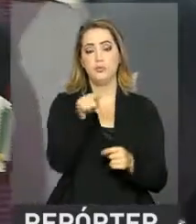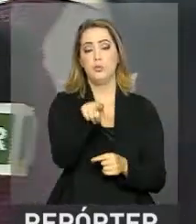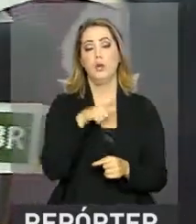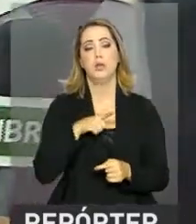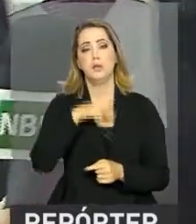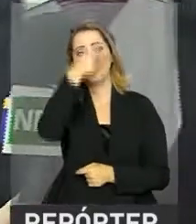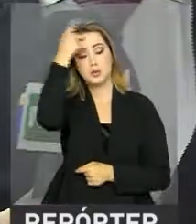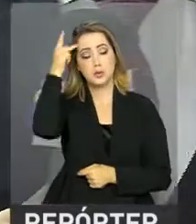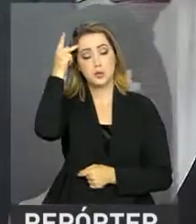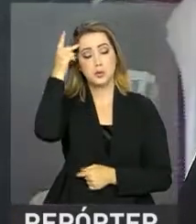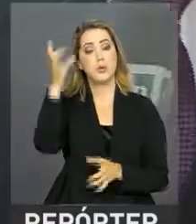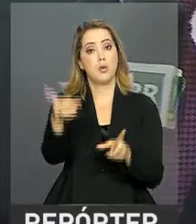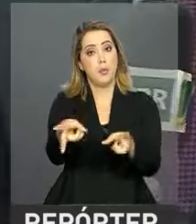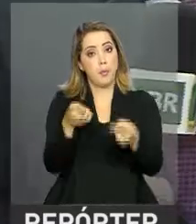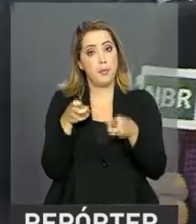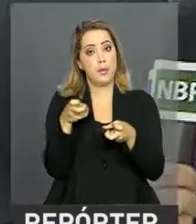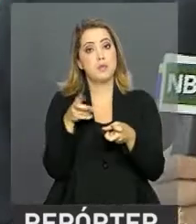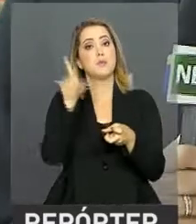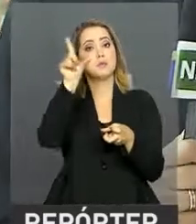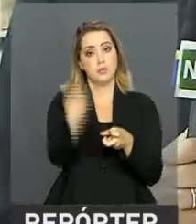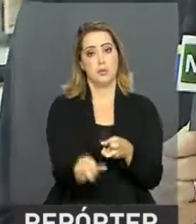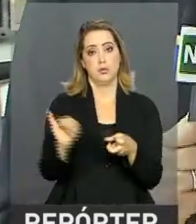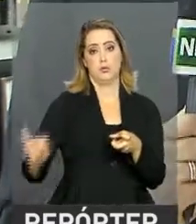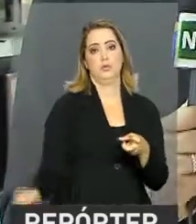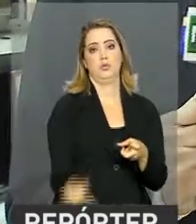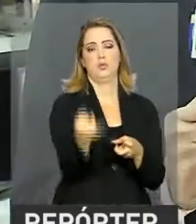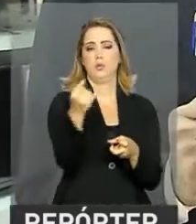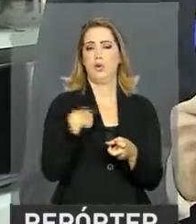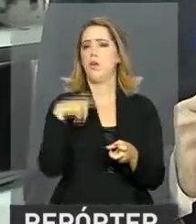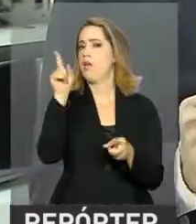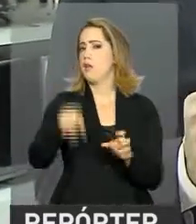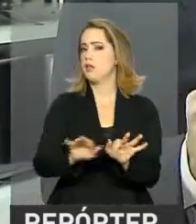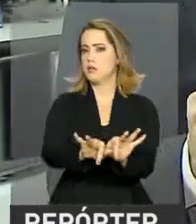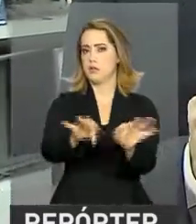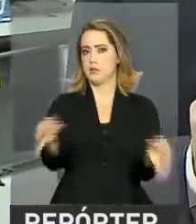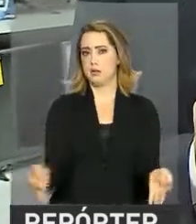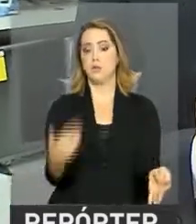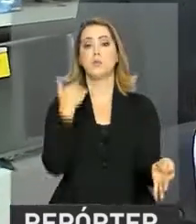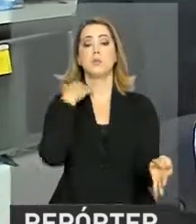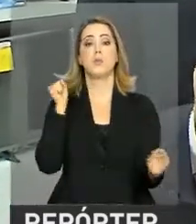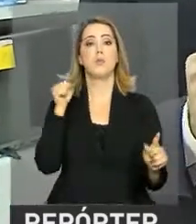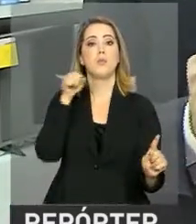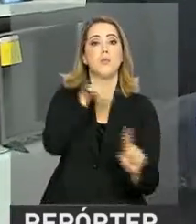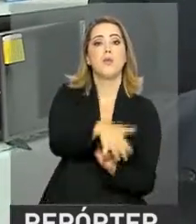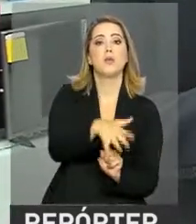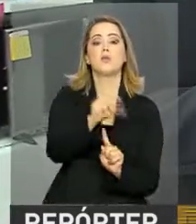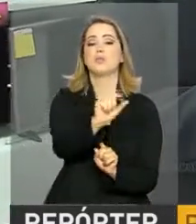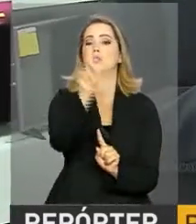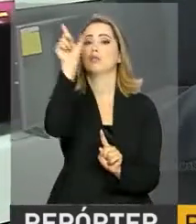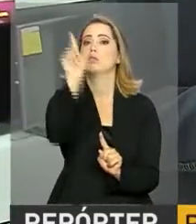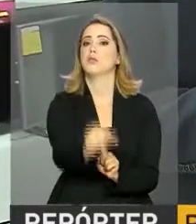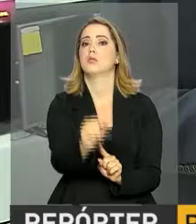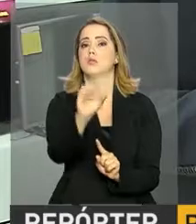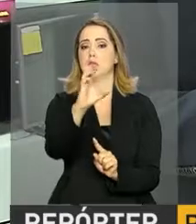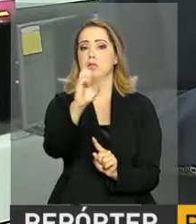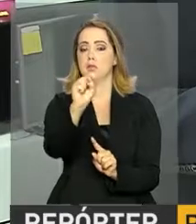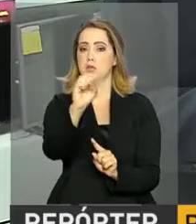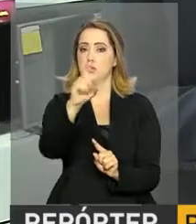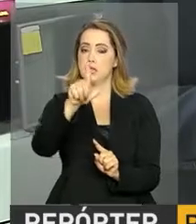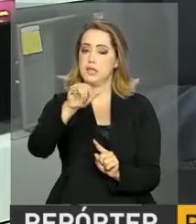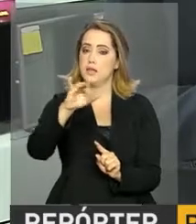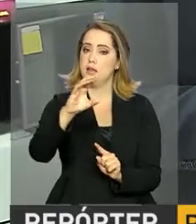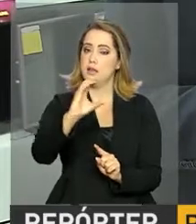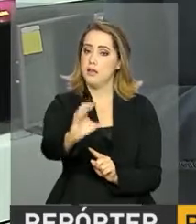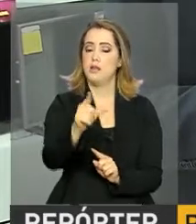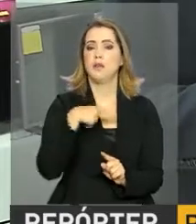dos juros. A conta é simples. Quanto mais o Banco Central reduzir a Selic, mais barato vai ficar o consumo